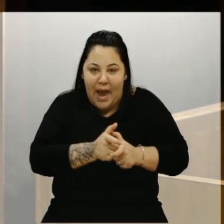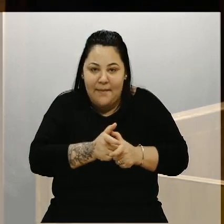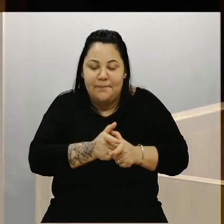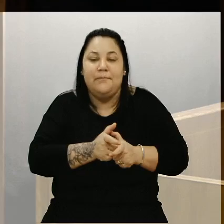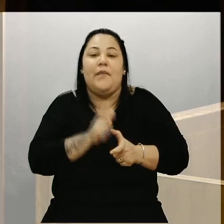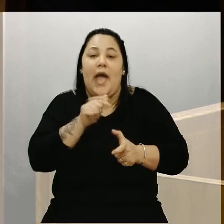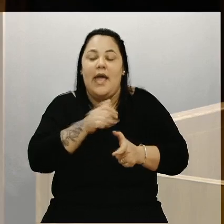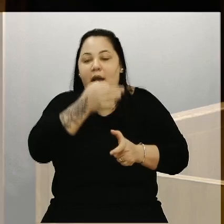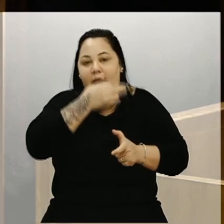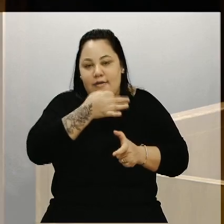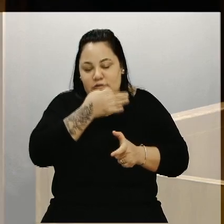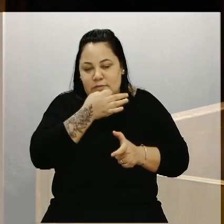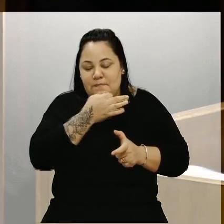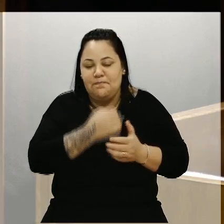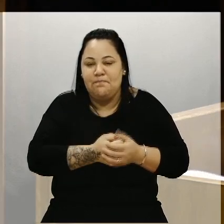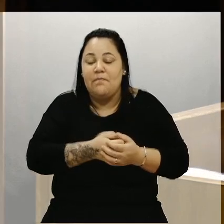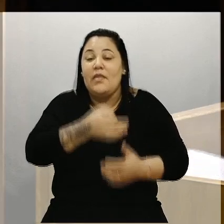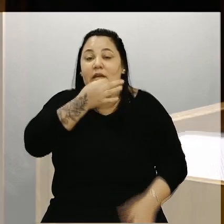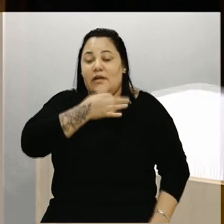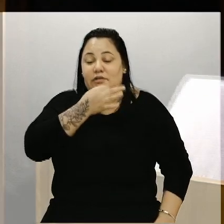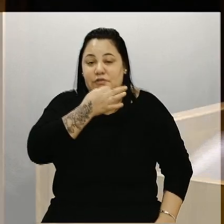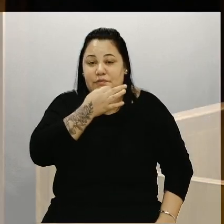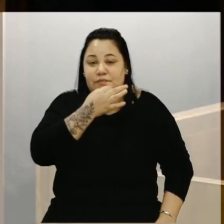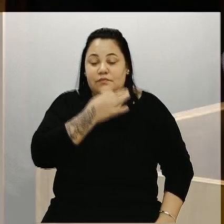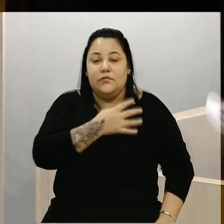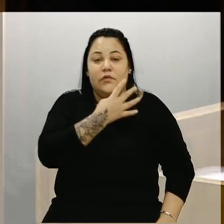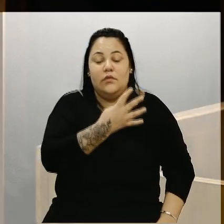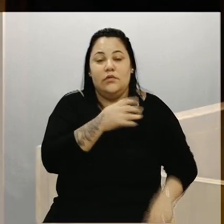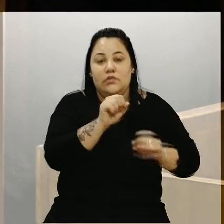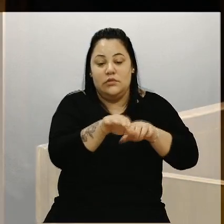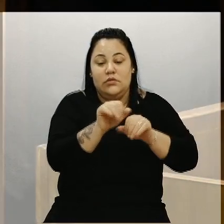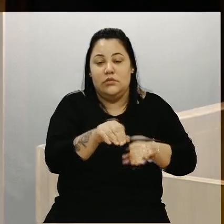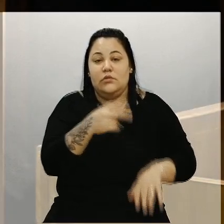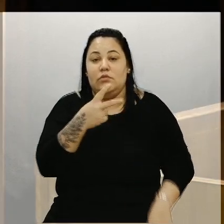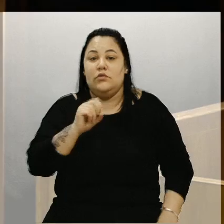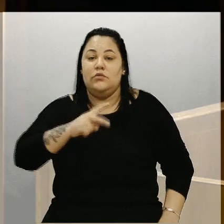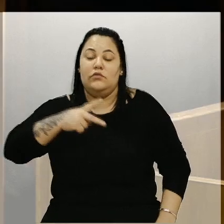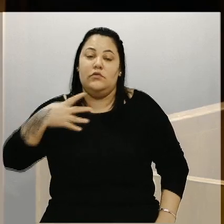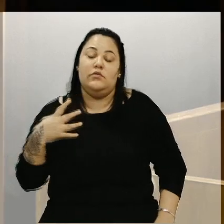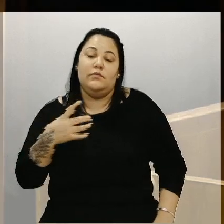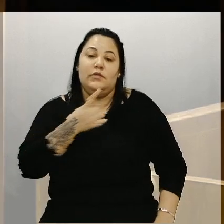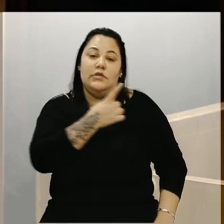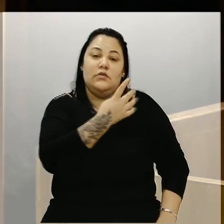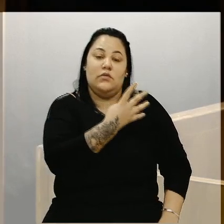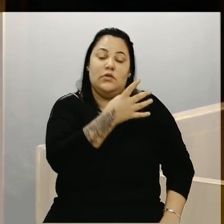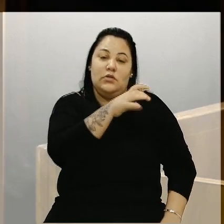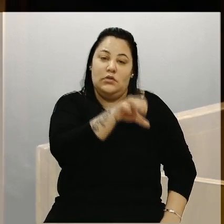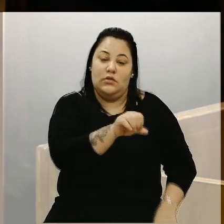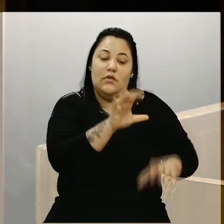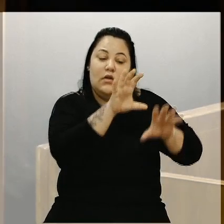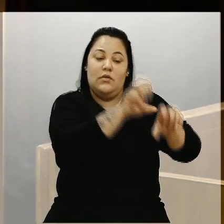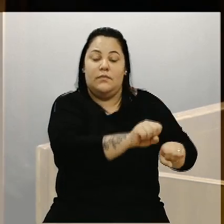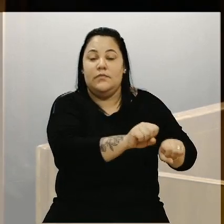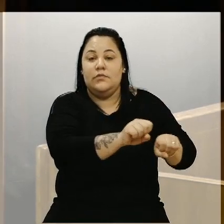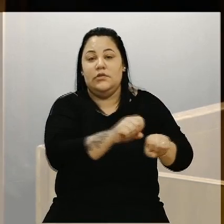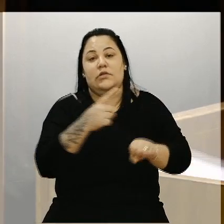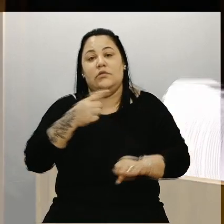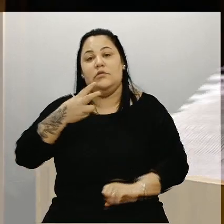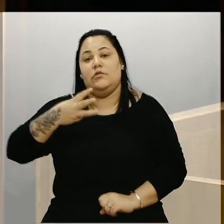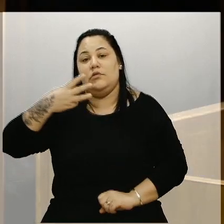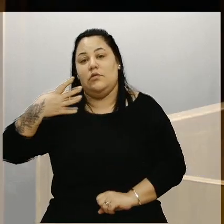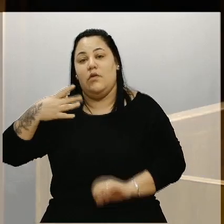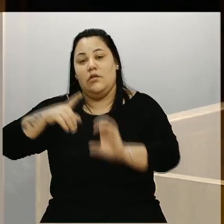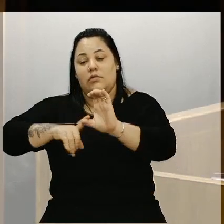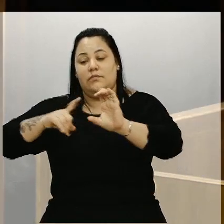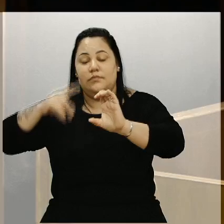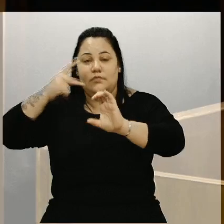Caxias do Sul. Caxias do Sul, 4 de setembro de 2024, 149 da colonização e